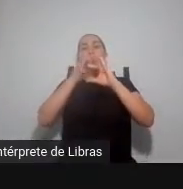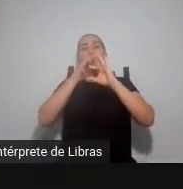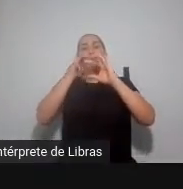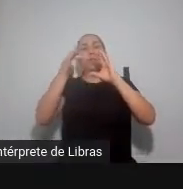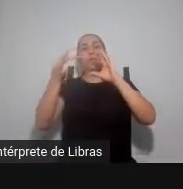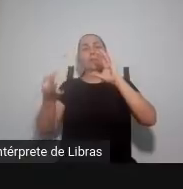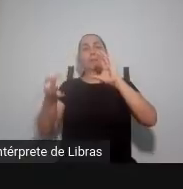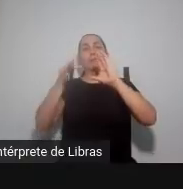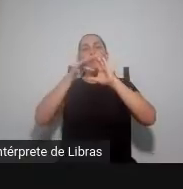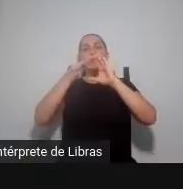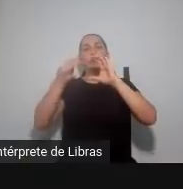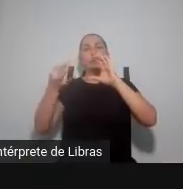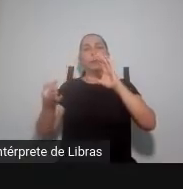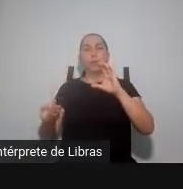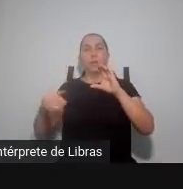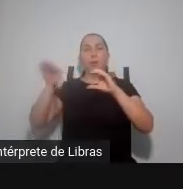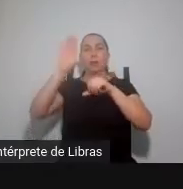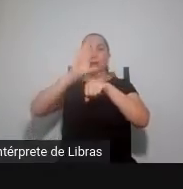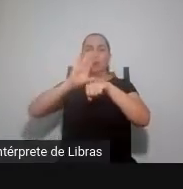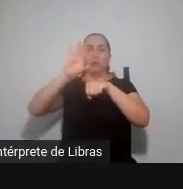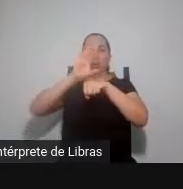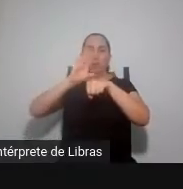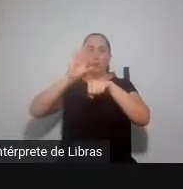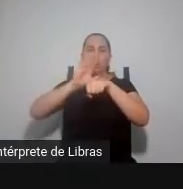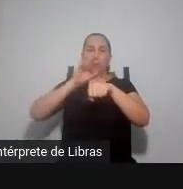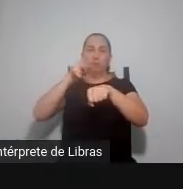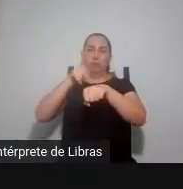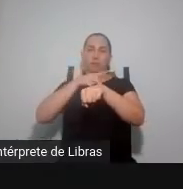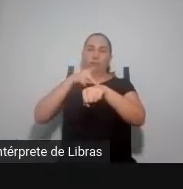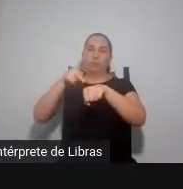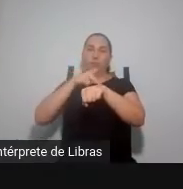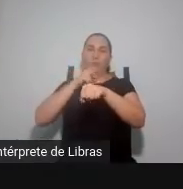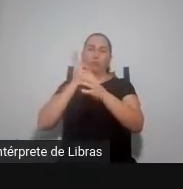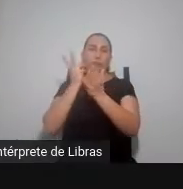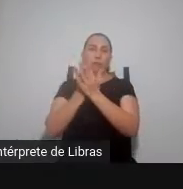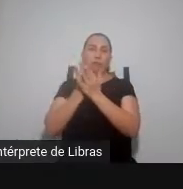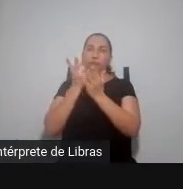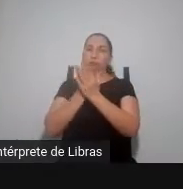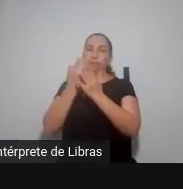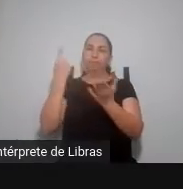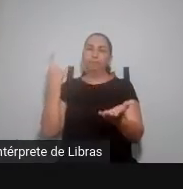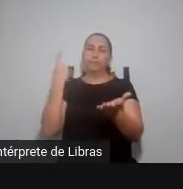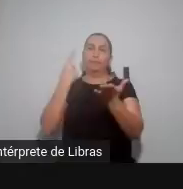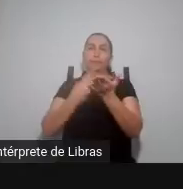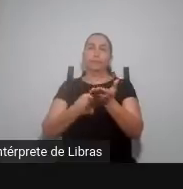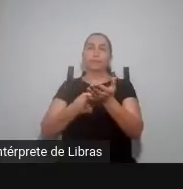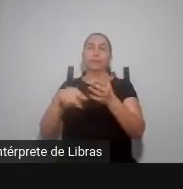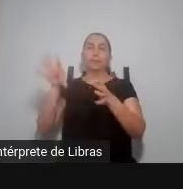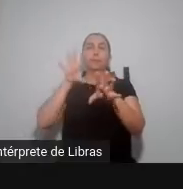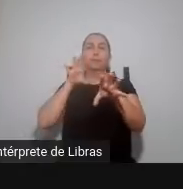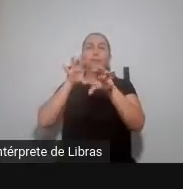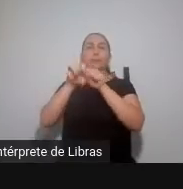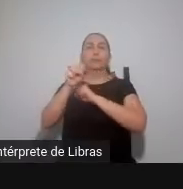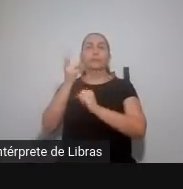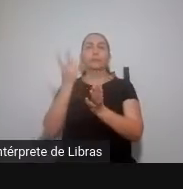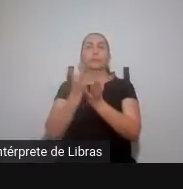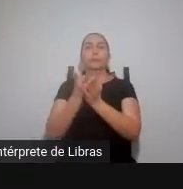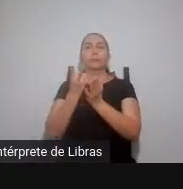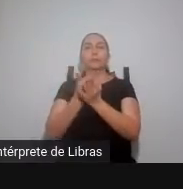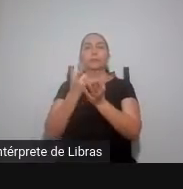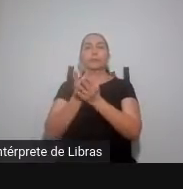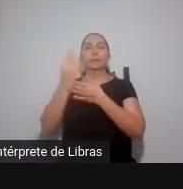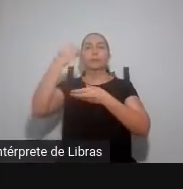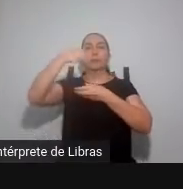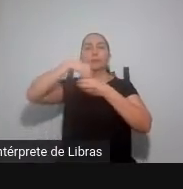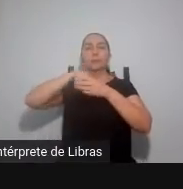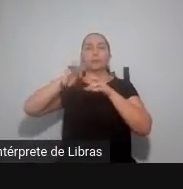compromisso, né, de diálogo, de formação constante dentro e fora da universidade. E se quiserem saber